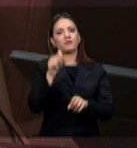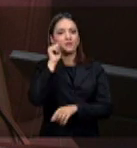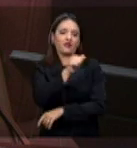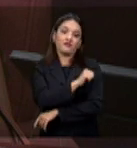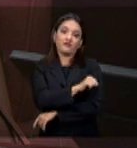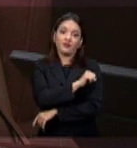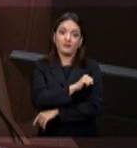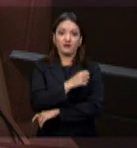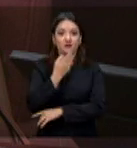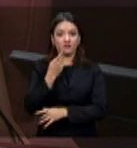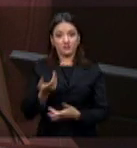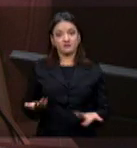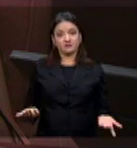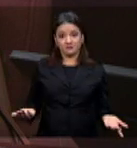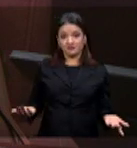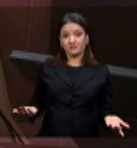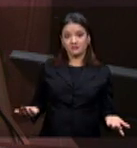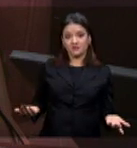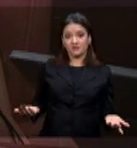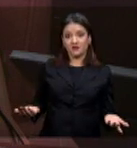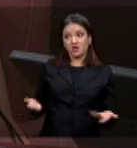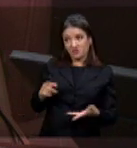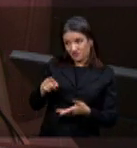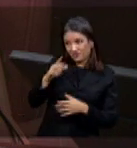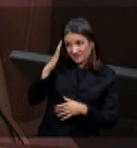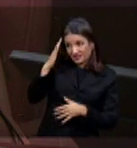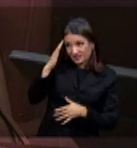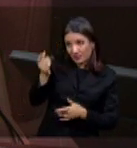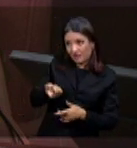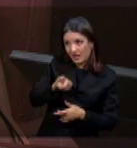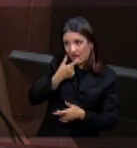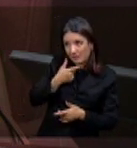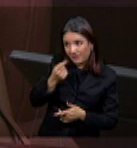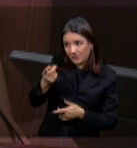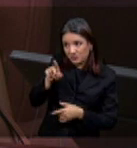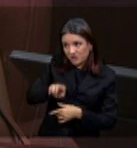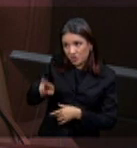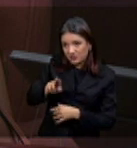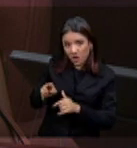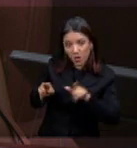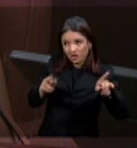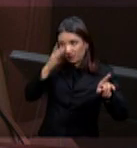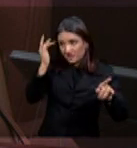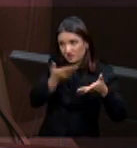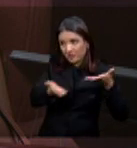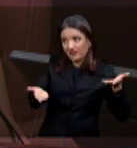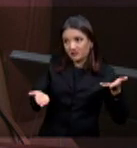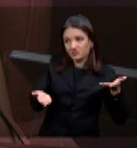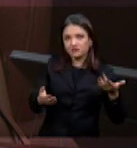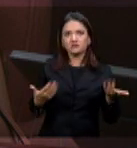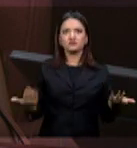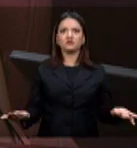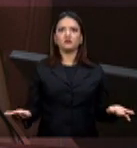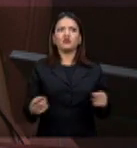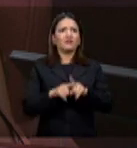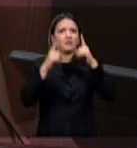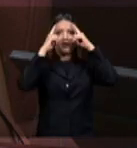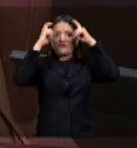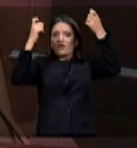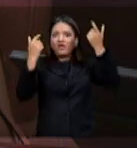para ela: você sabe que você está tirando o remédio de quem precisa. Então, aí já foi uma violência que ela sofreu de